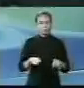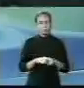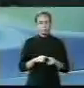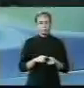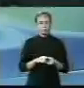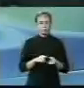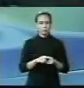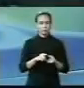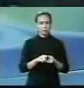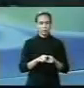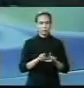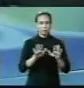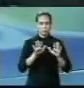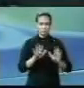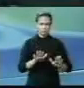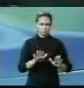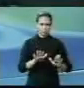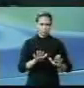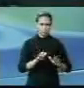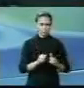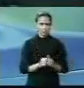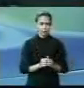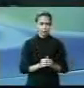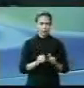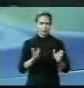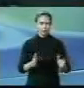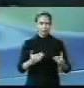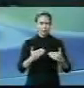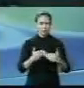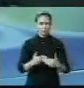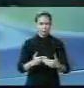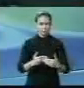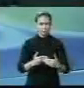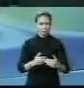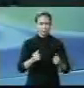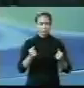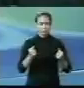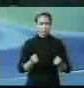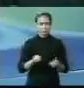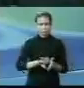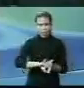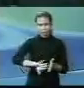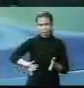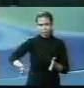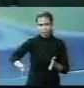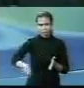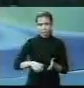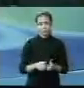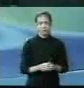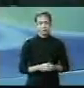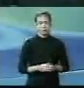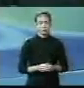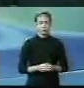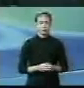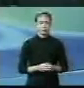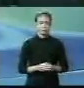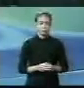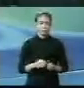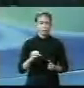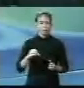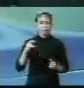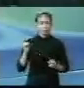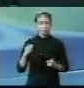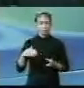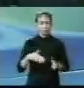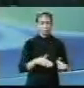ou rejeitado, vamos dizer assim. Um pacote pode ser simplesmente descartado, ou ele pode ser, por exemplo, direcionado para um outro